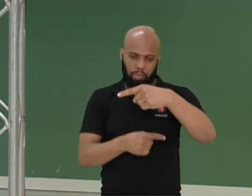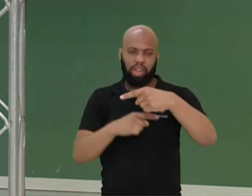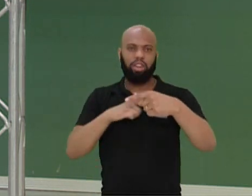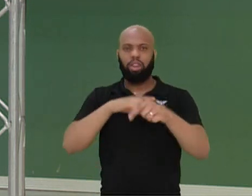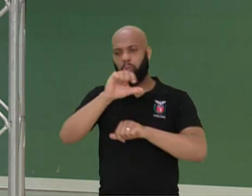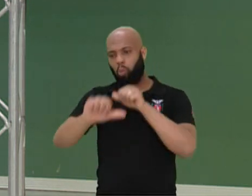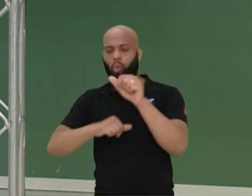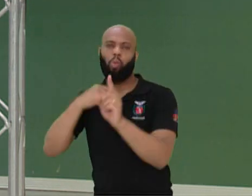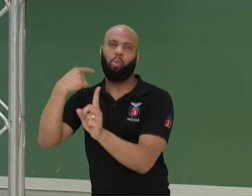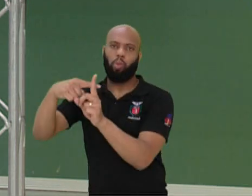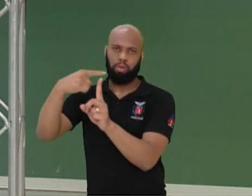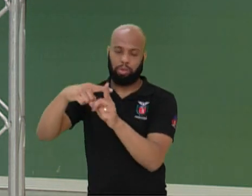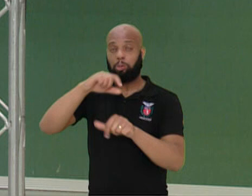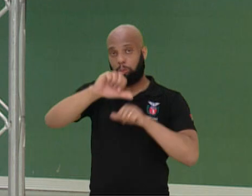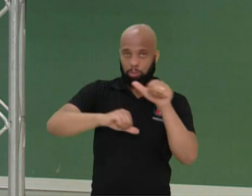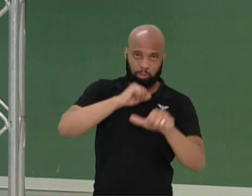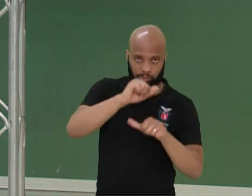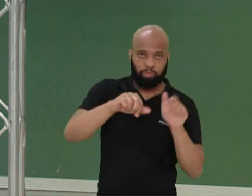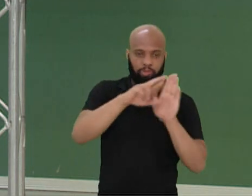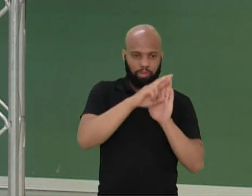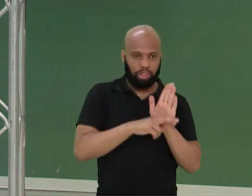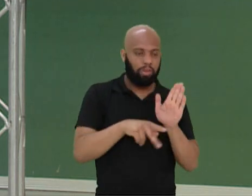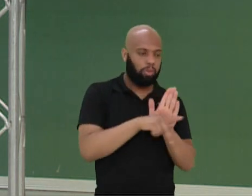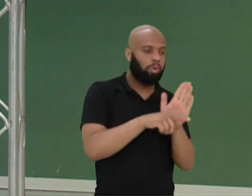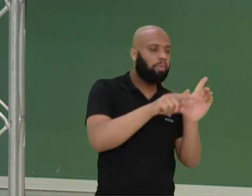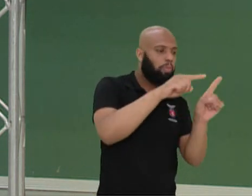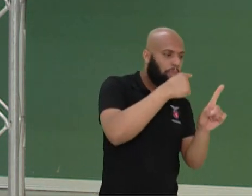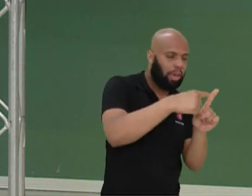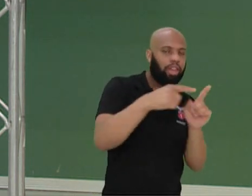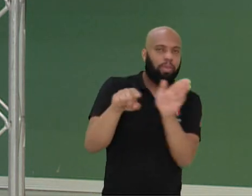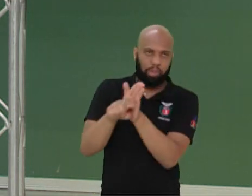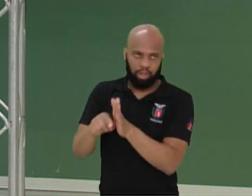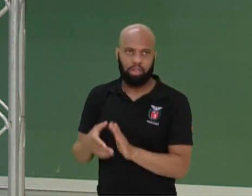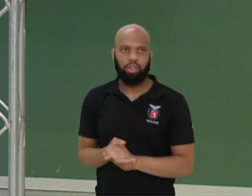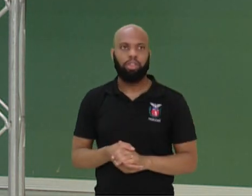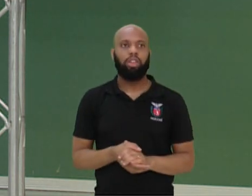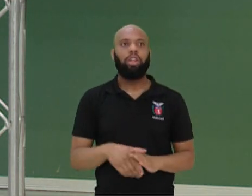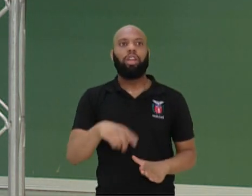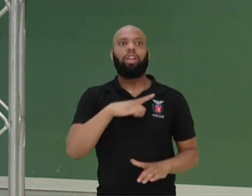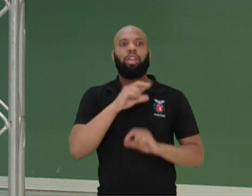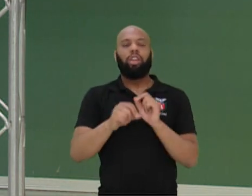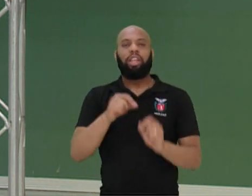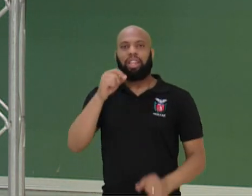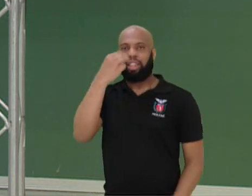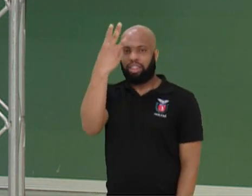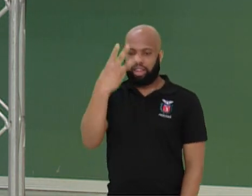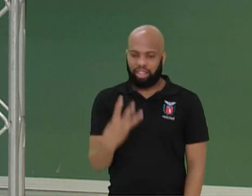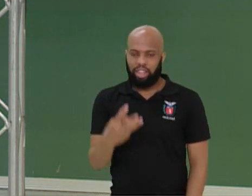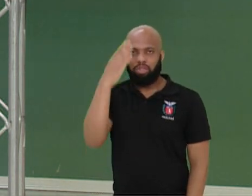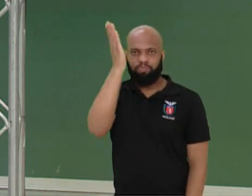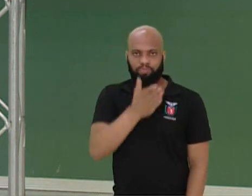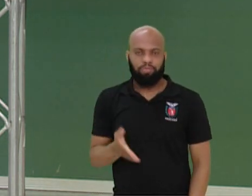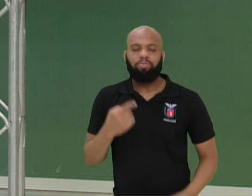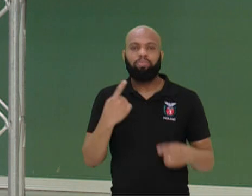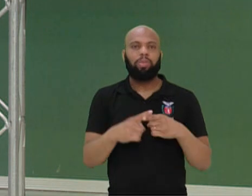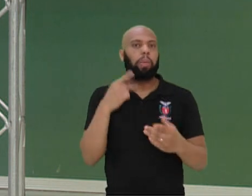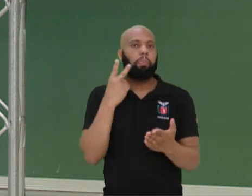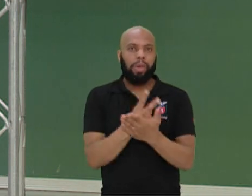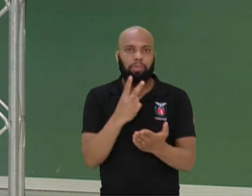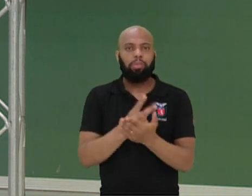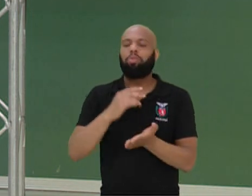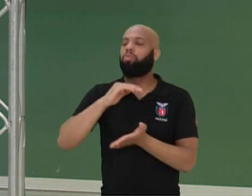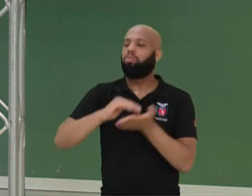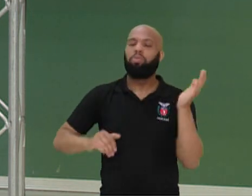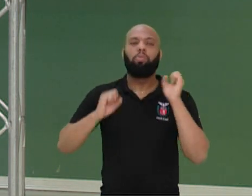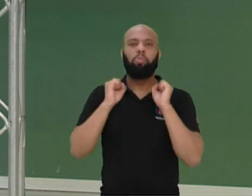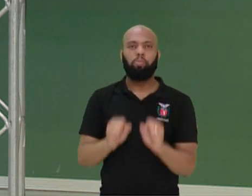negativo que divide negativo dá positivo, como na regra de sinais, né? E o 3 aqui pode cortar com 3, né? Já que os denominadores são iguais,